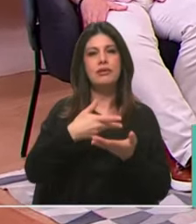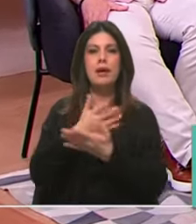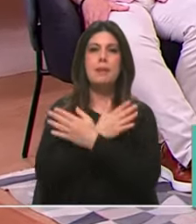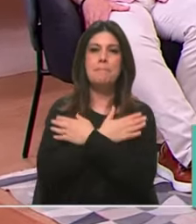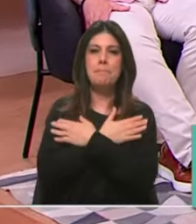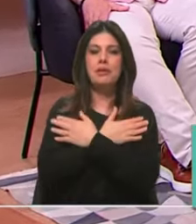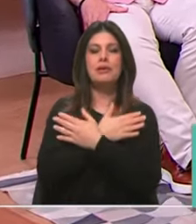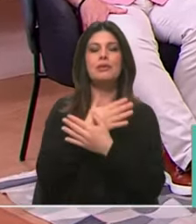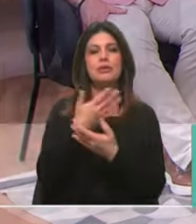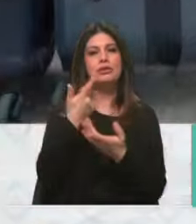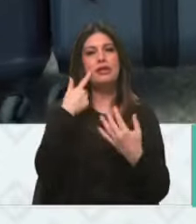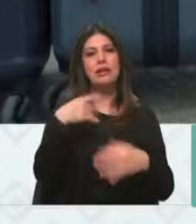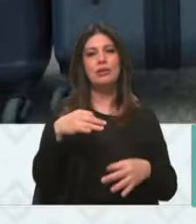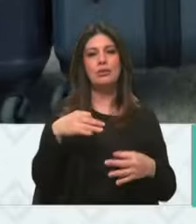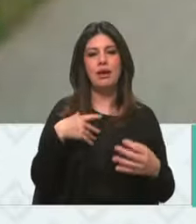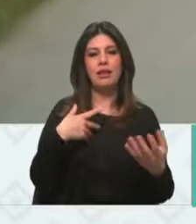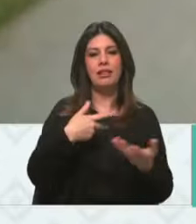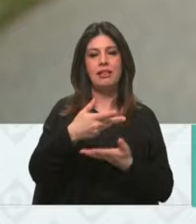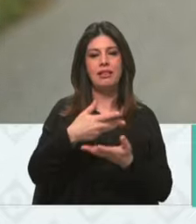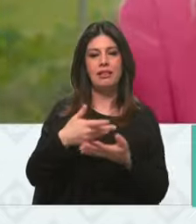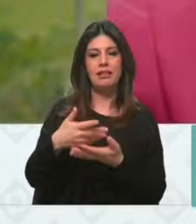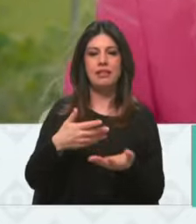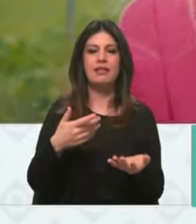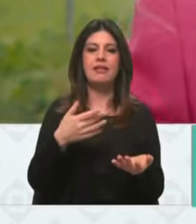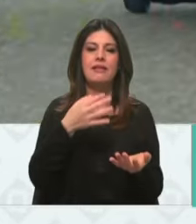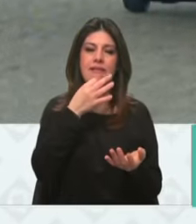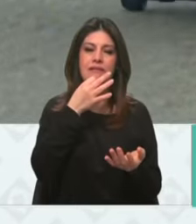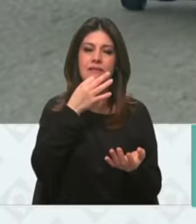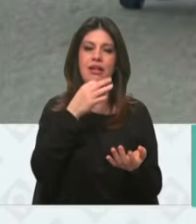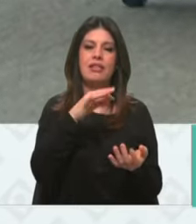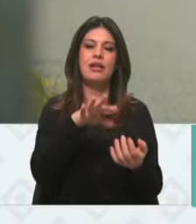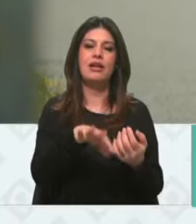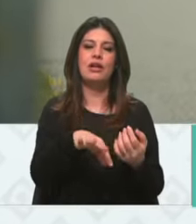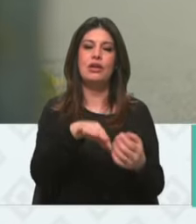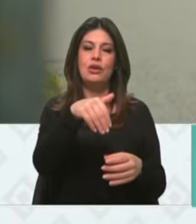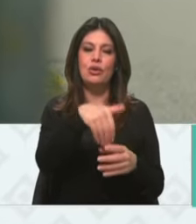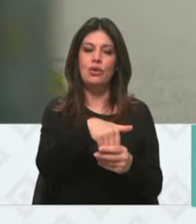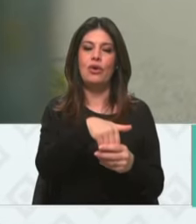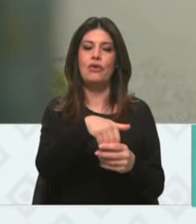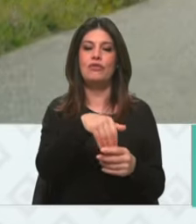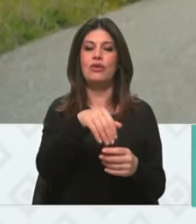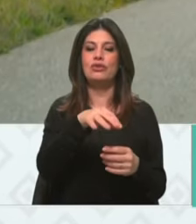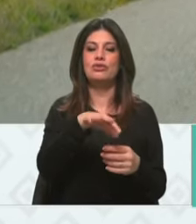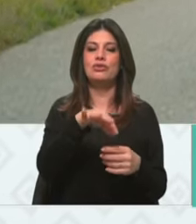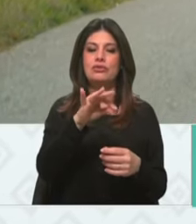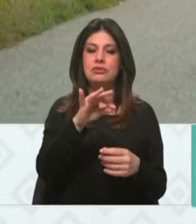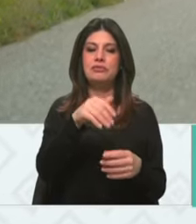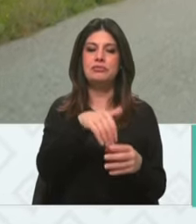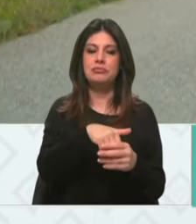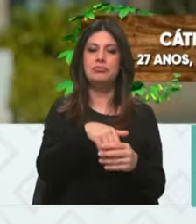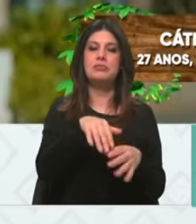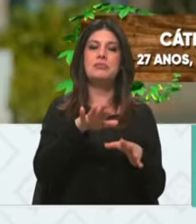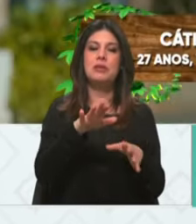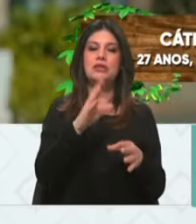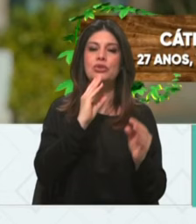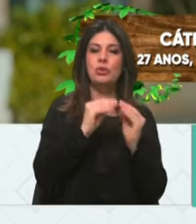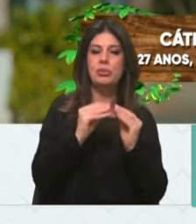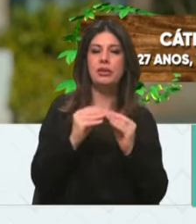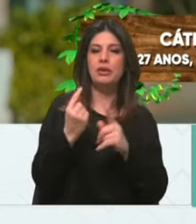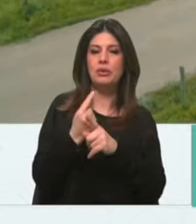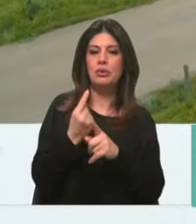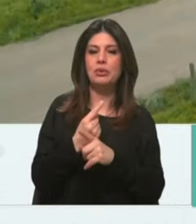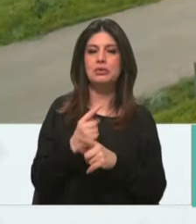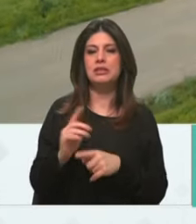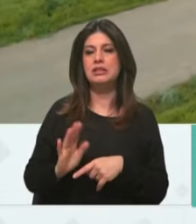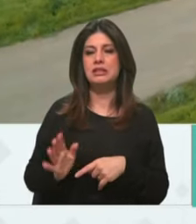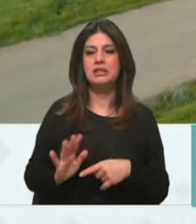muito naturalmente. Falávamos de nomeações, mas nunca assim aquela coisa de combinar. Aquela estratégia